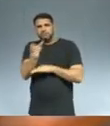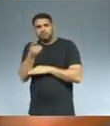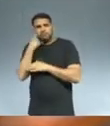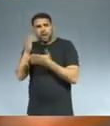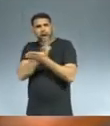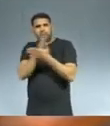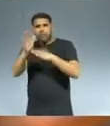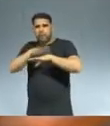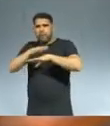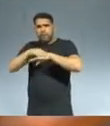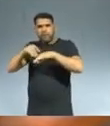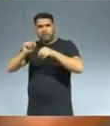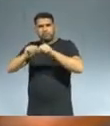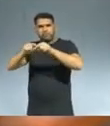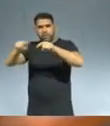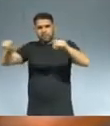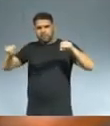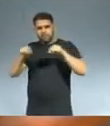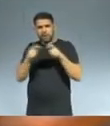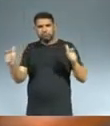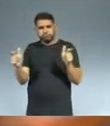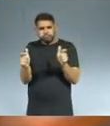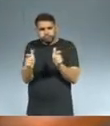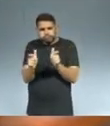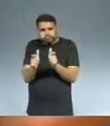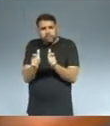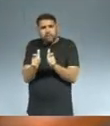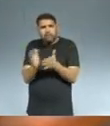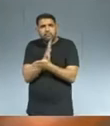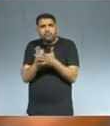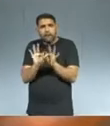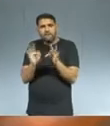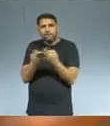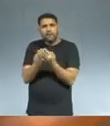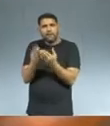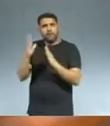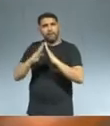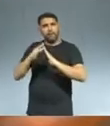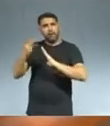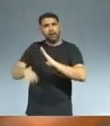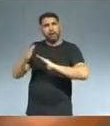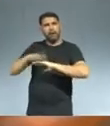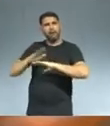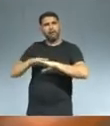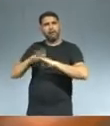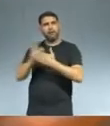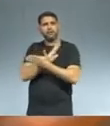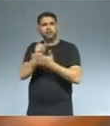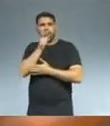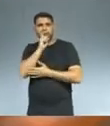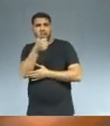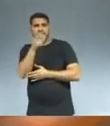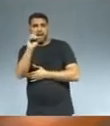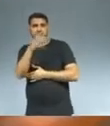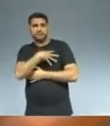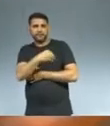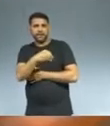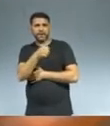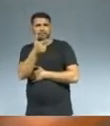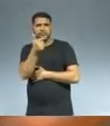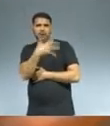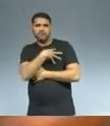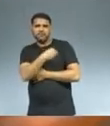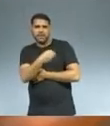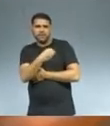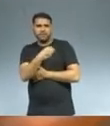gente vai ver que num determinado momento as propriedades ficaram pequenas não é para as famílias que ali estavam os pais com dez filhos 12